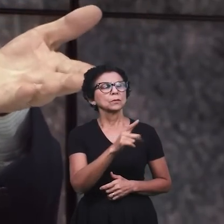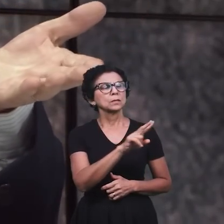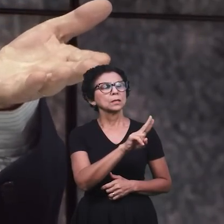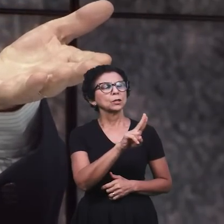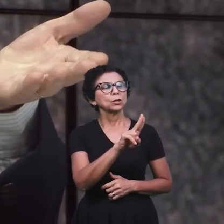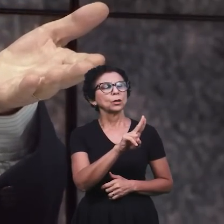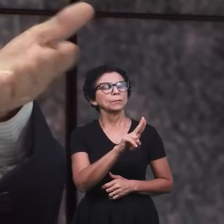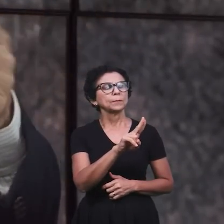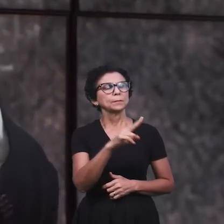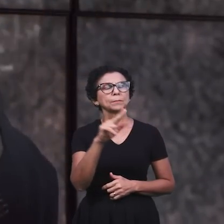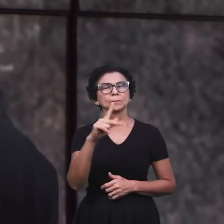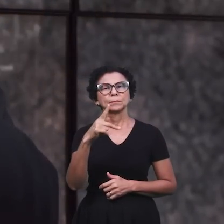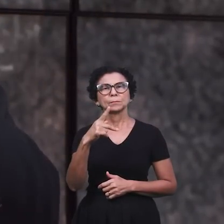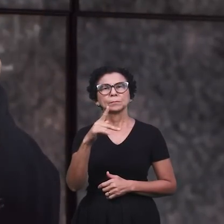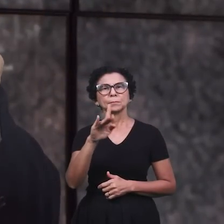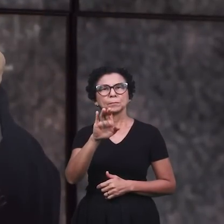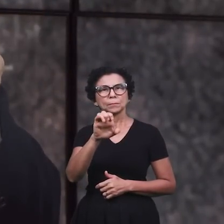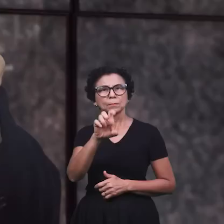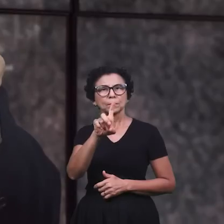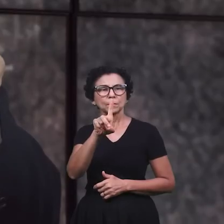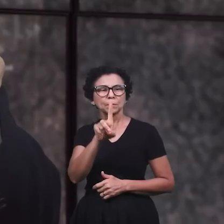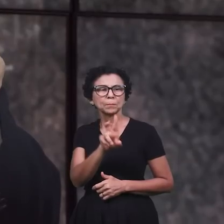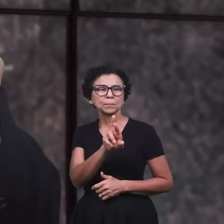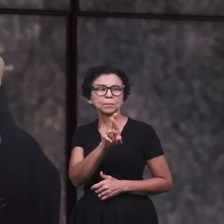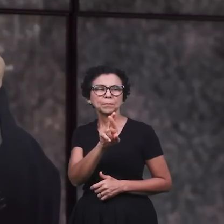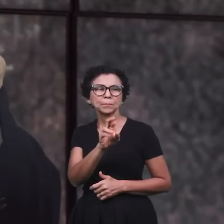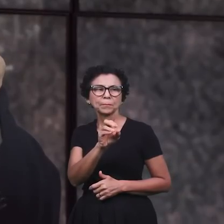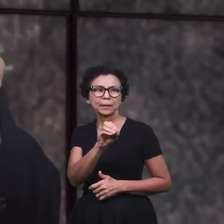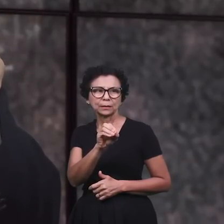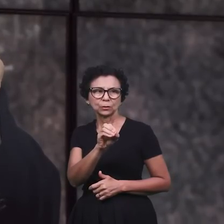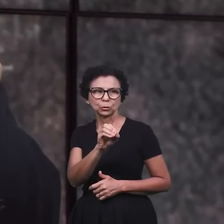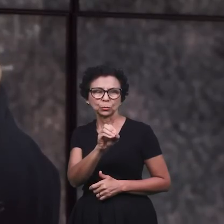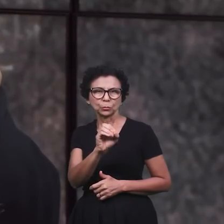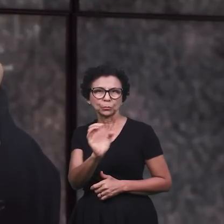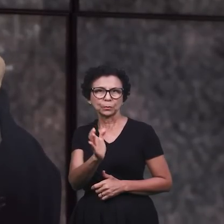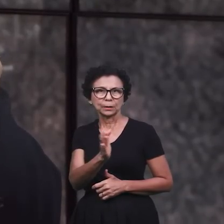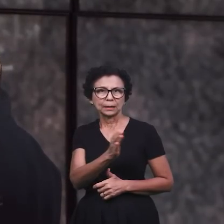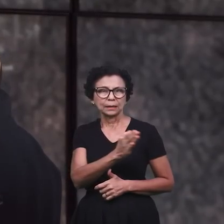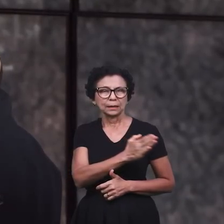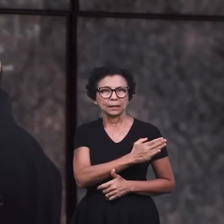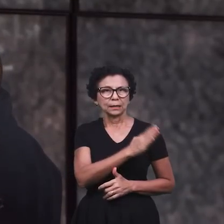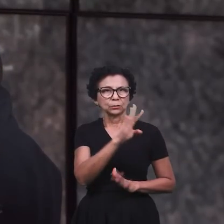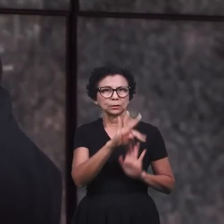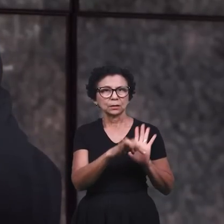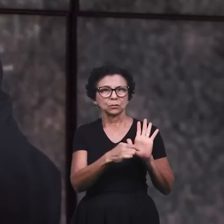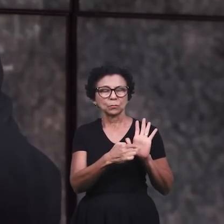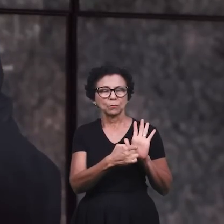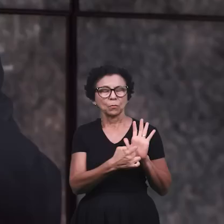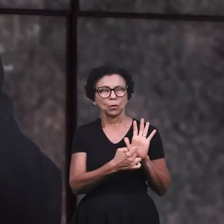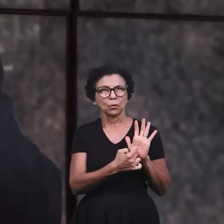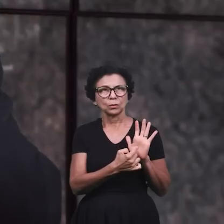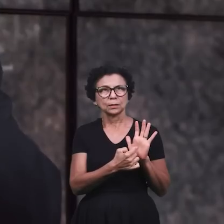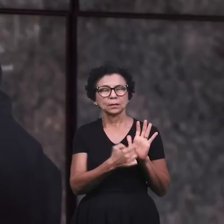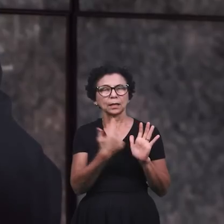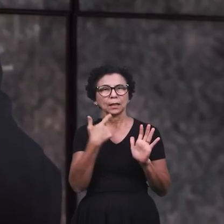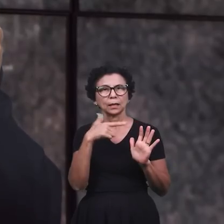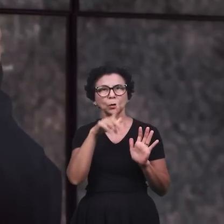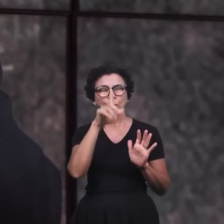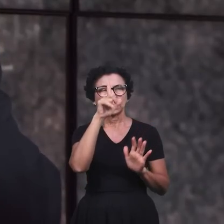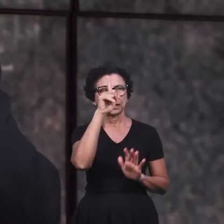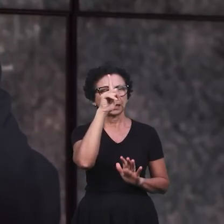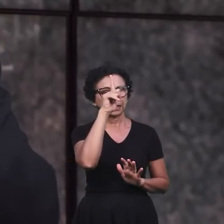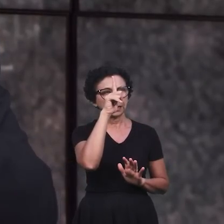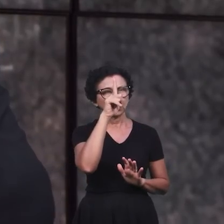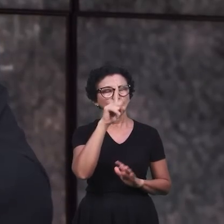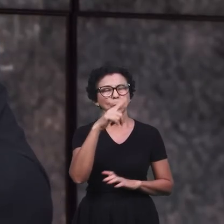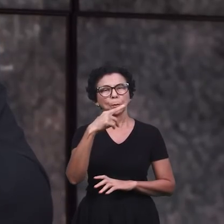foi nesta passagem. A palavra usada no grego foi Petros, que significa, é como se falasse assim, pedra